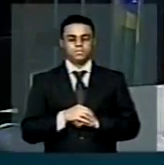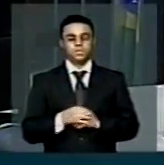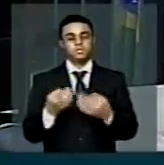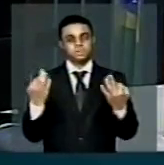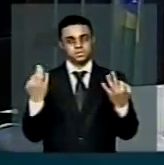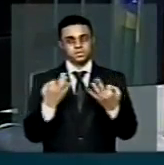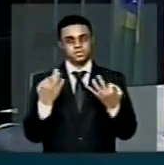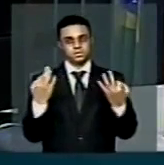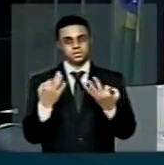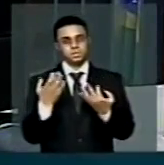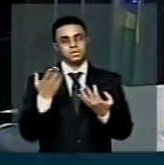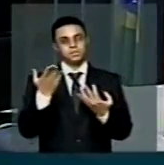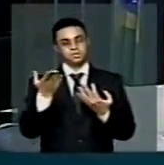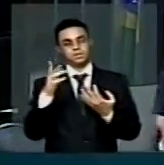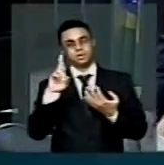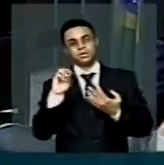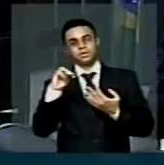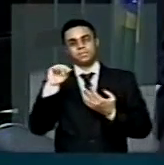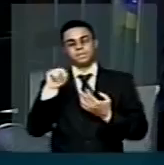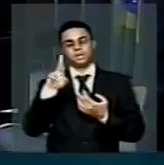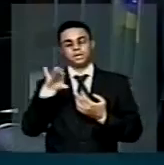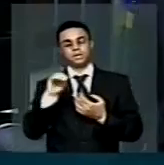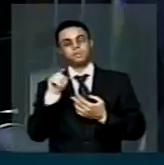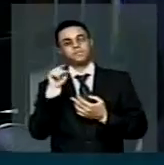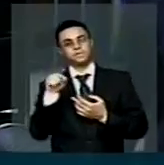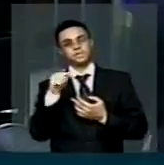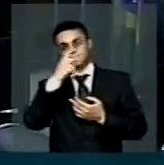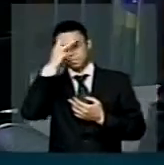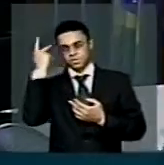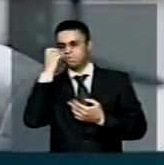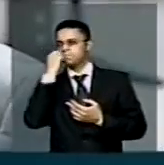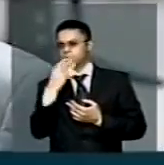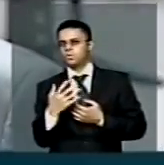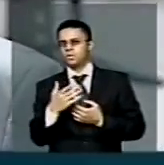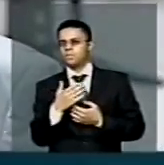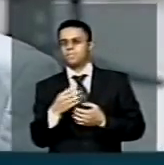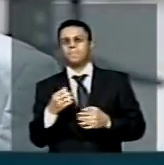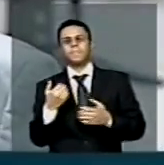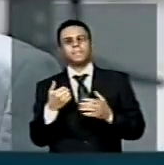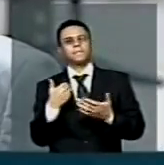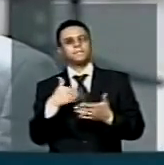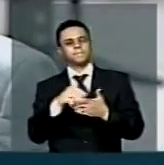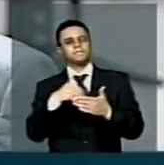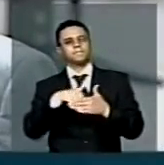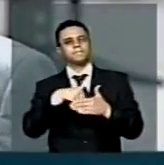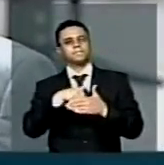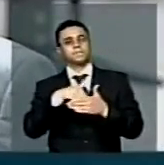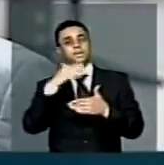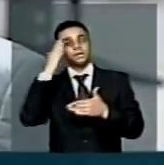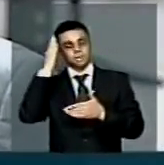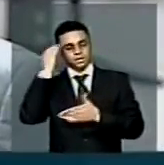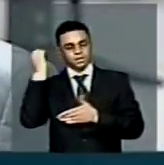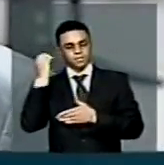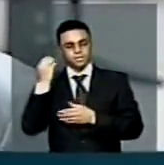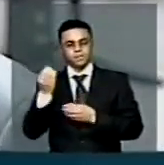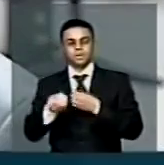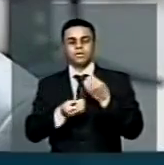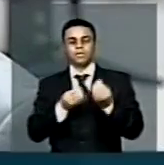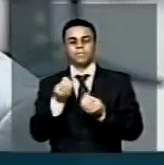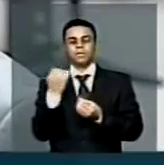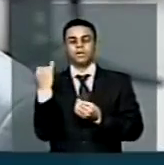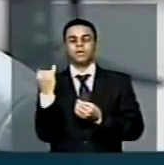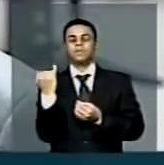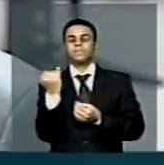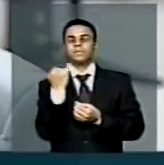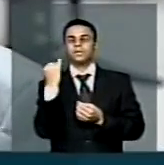Romário, você, como grande craque, sabe do papel nefasto dos cartolas.